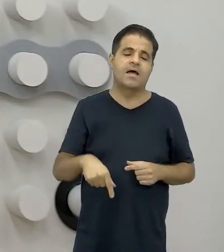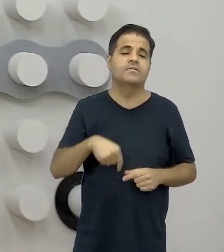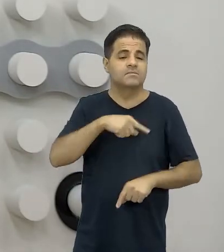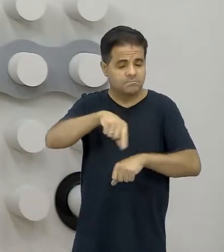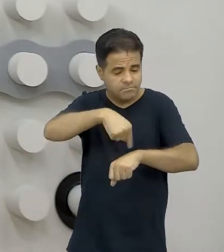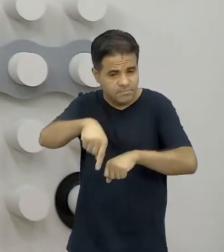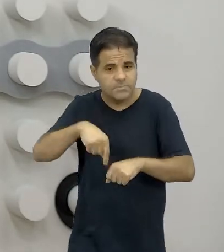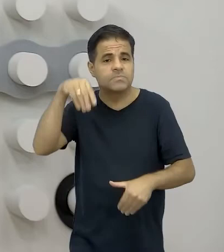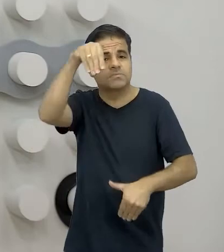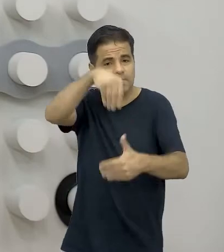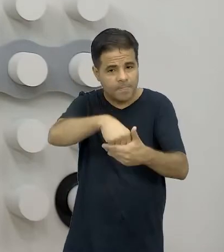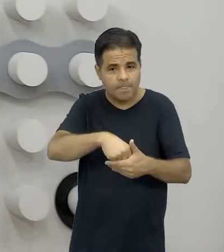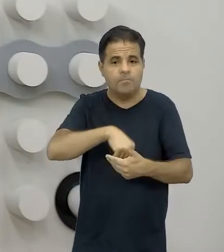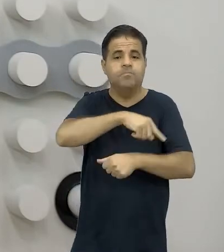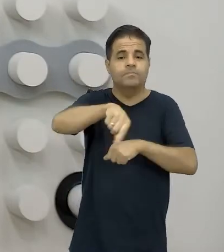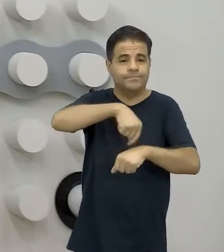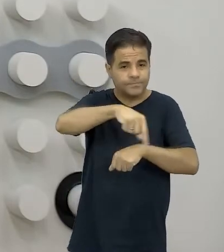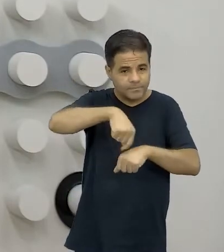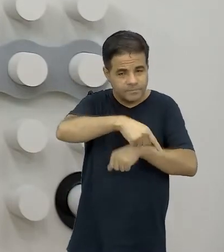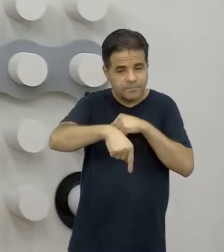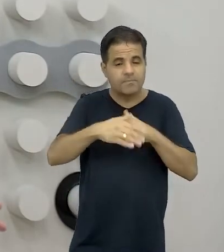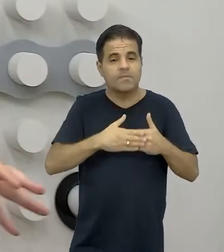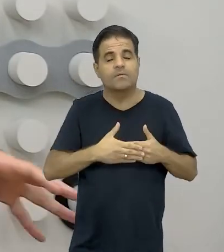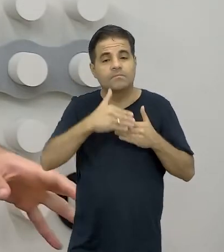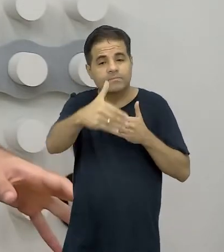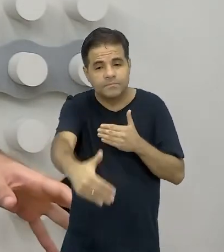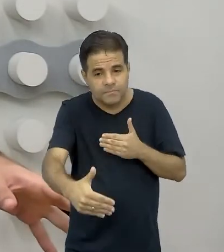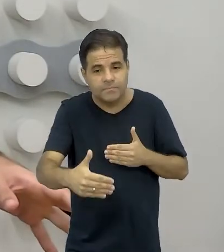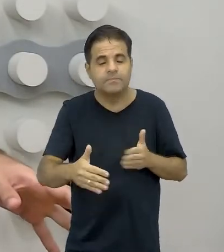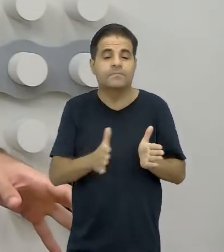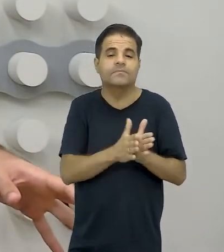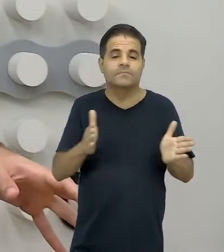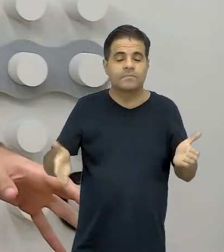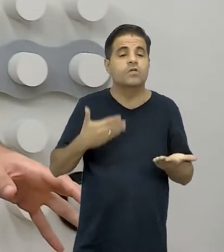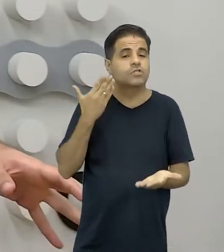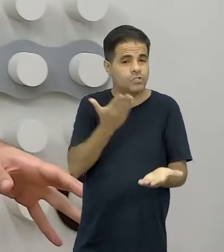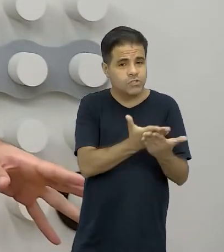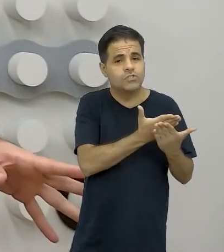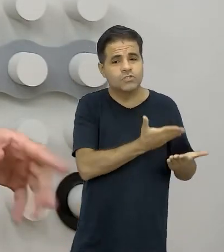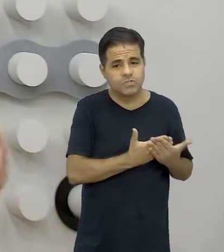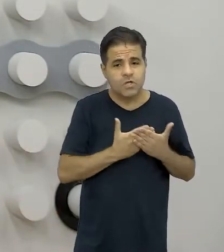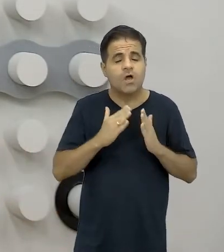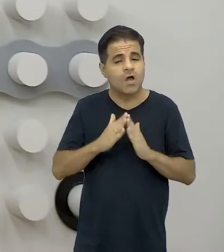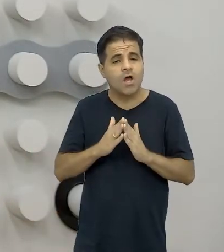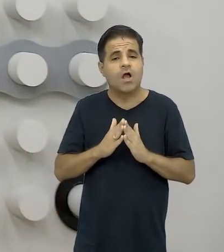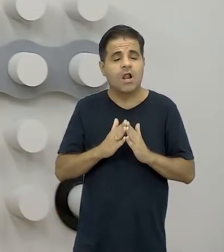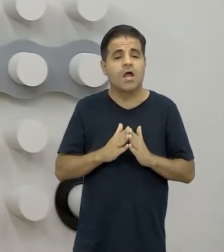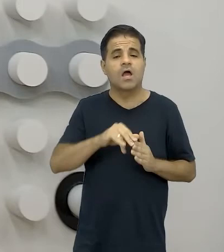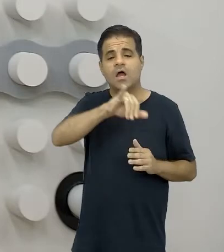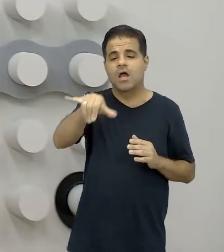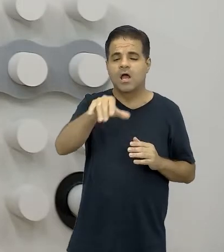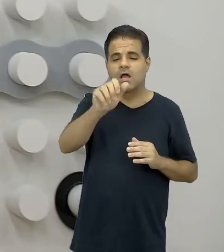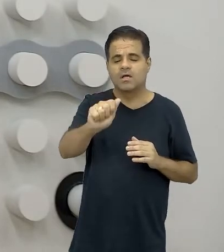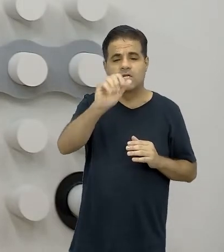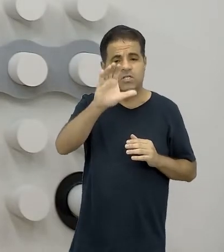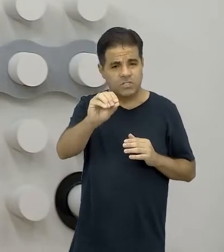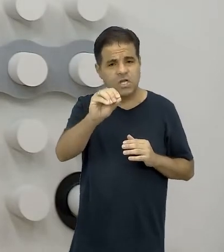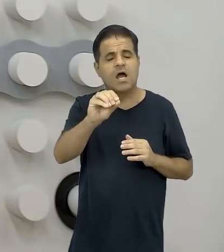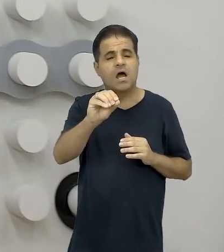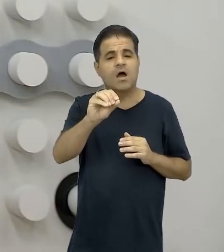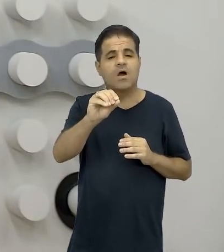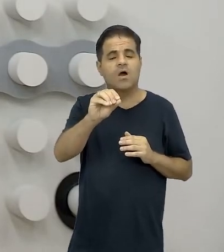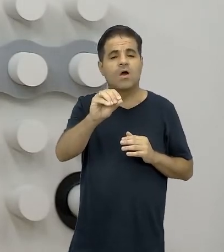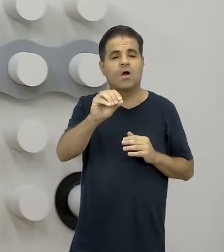ordens instauradas na sociedade também existem na escola. E o que o Jacotot, aliás, o que